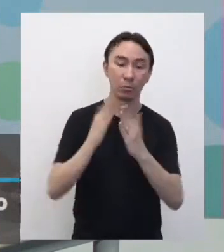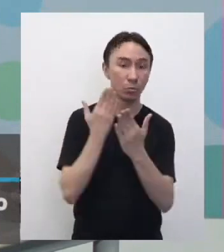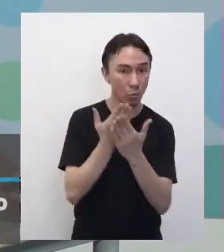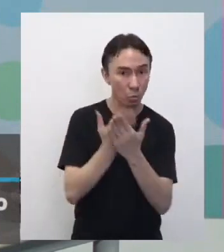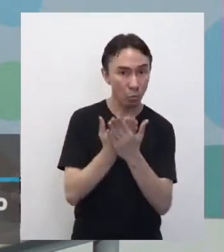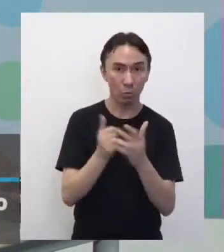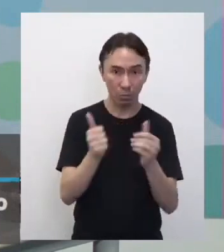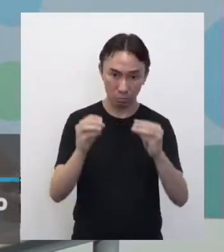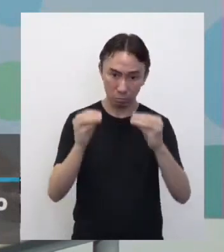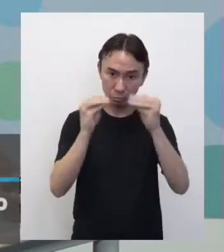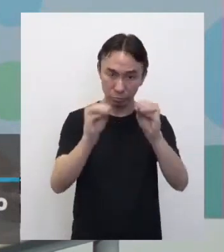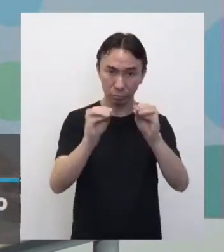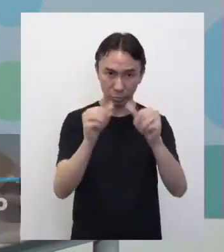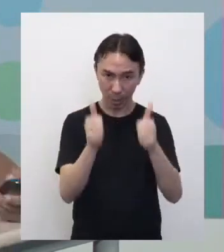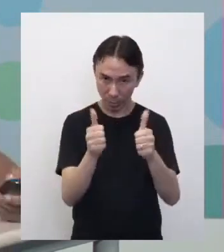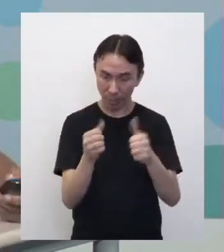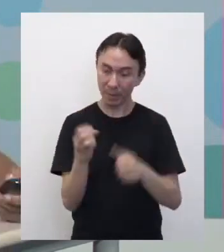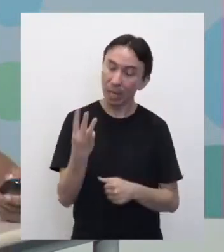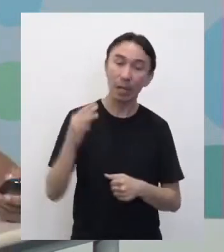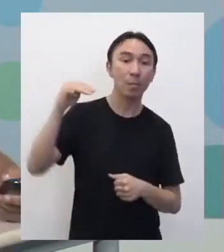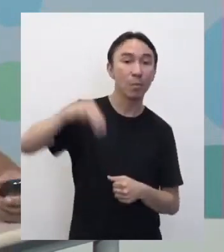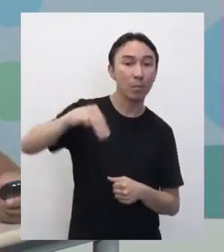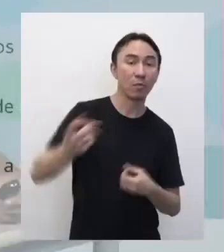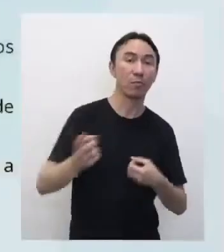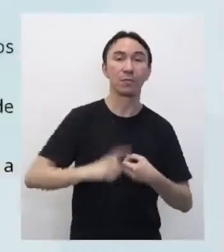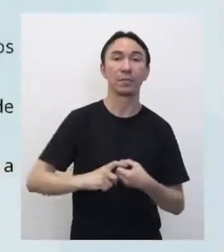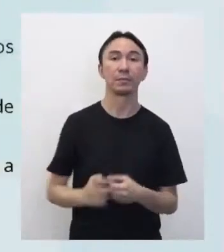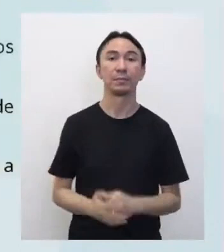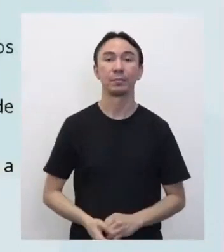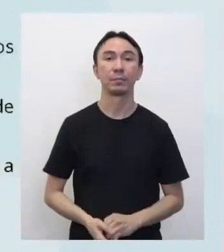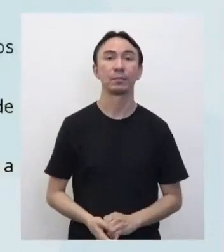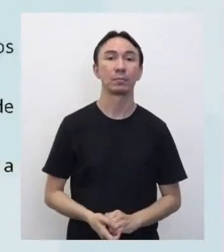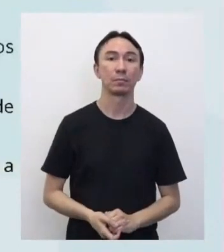de vocês. Em 3 minutos, a gente volta.